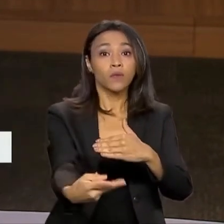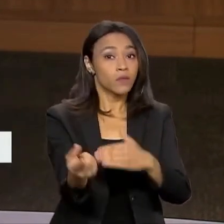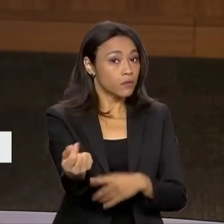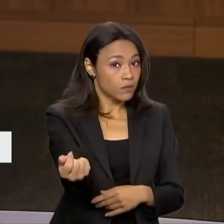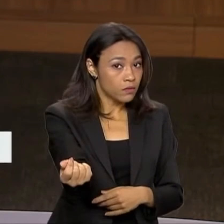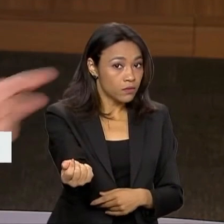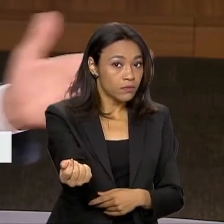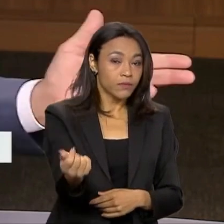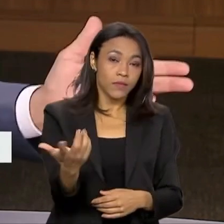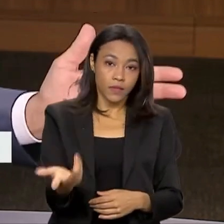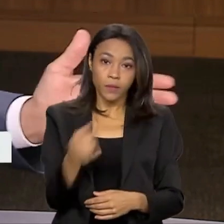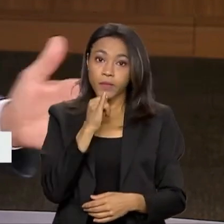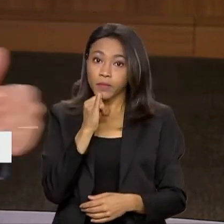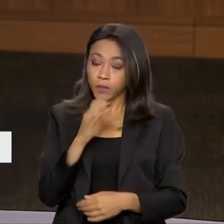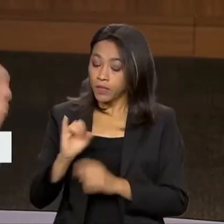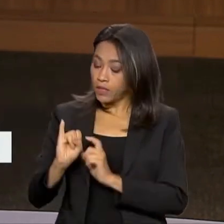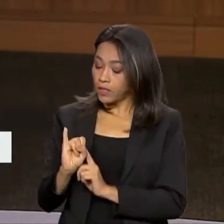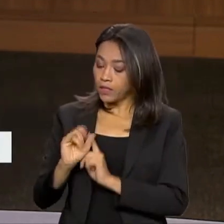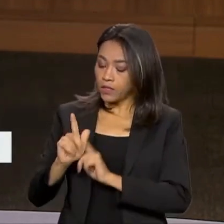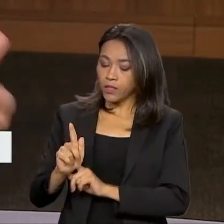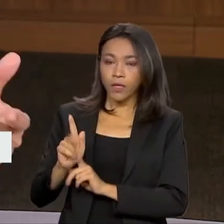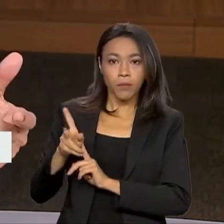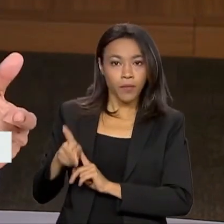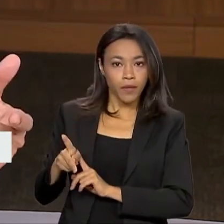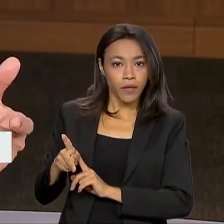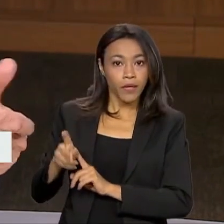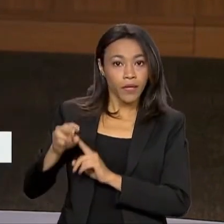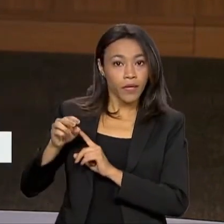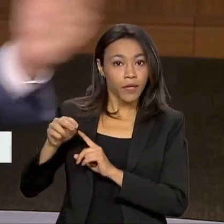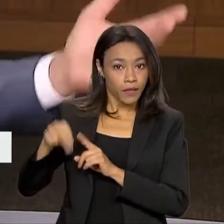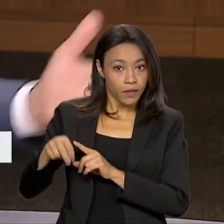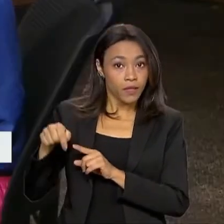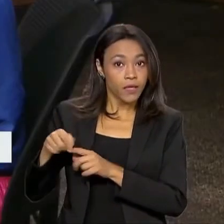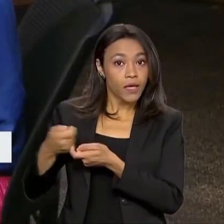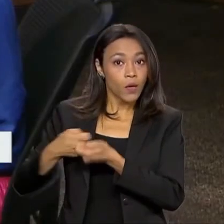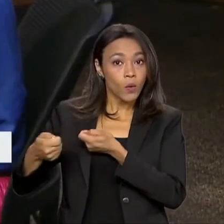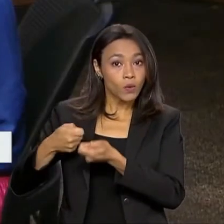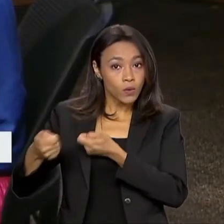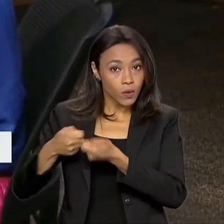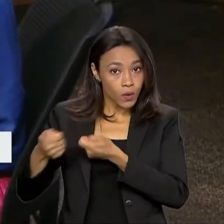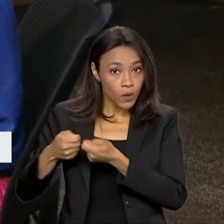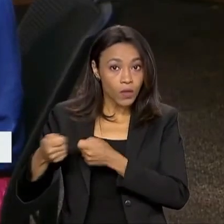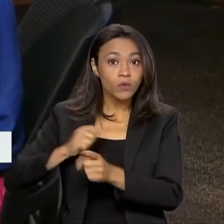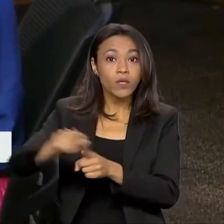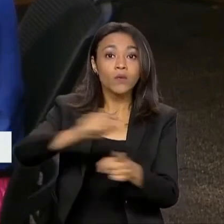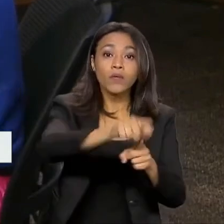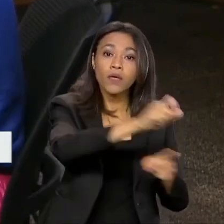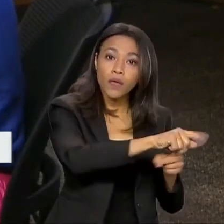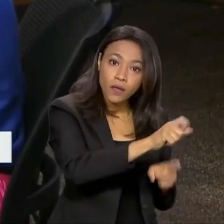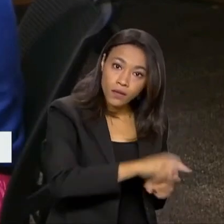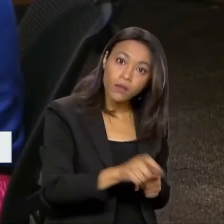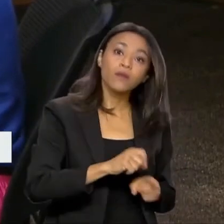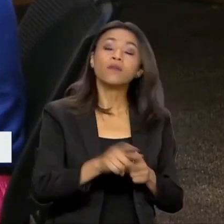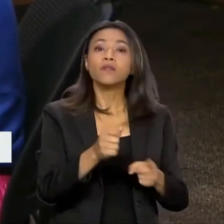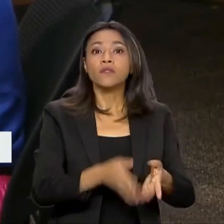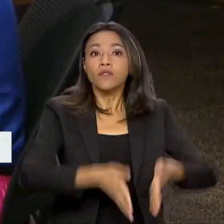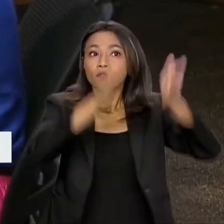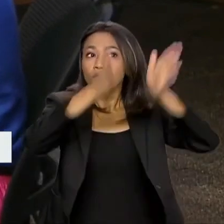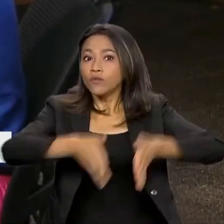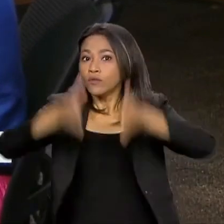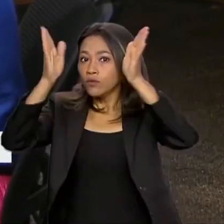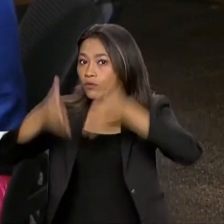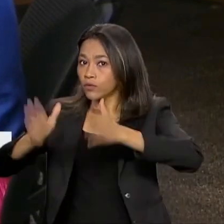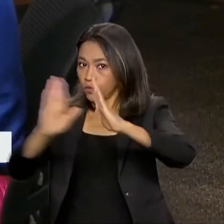uma ideia o IGPM que regula os aluguéis no Brasil a maioria dos aluguéis ele tá tendo deflação no Brasil